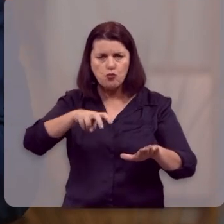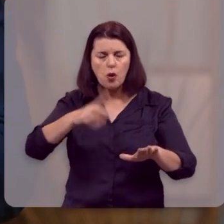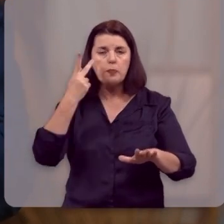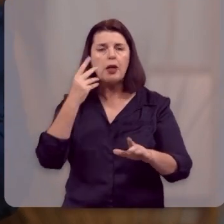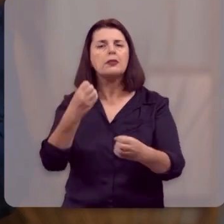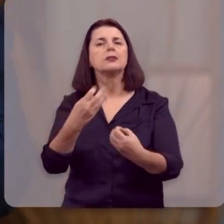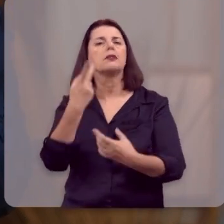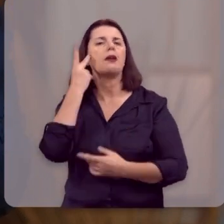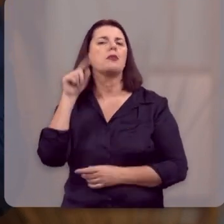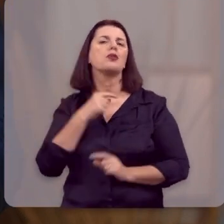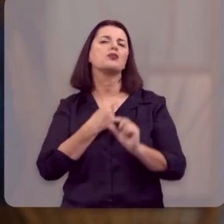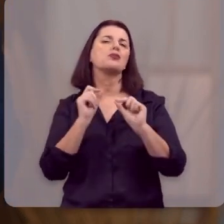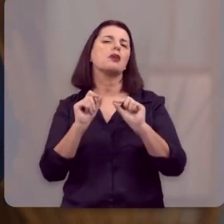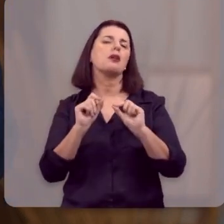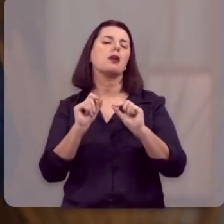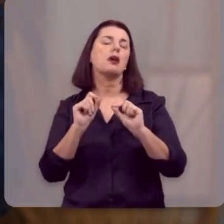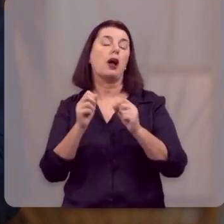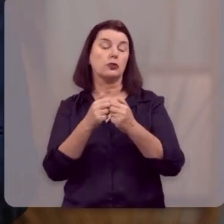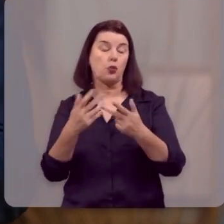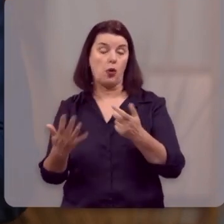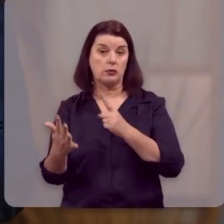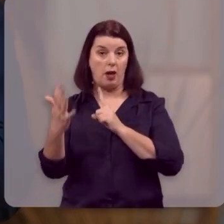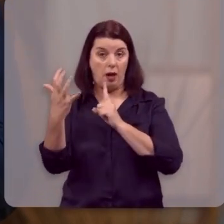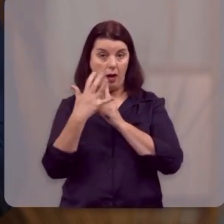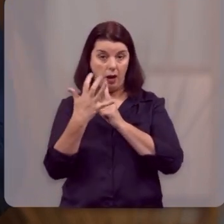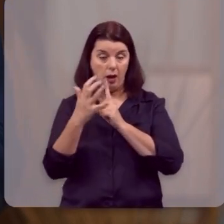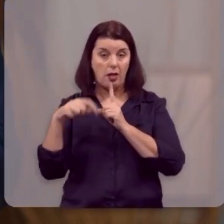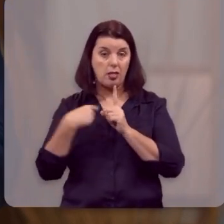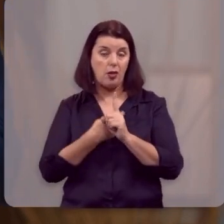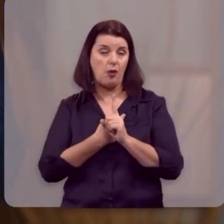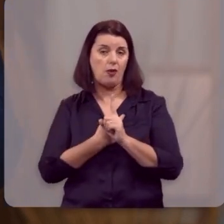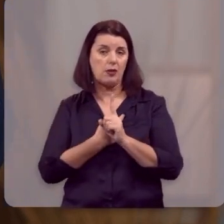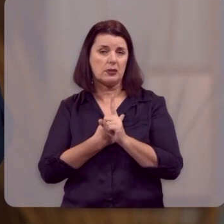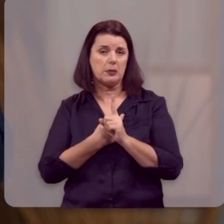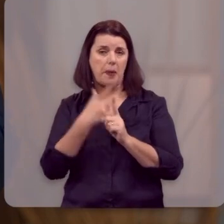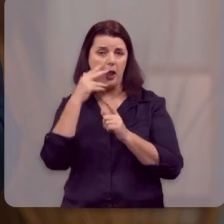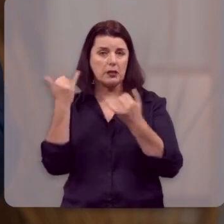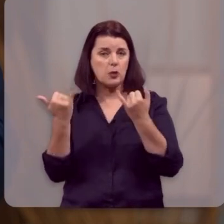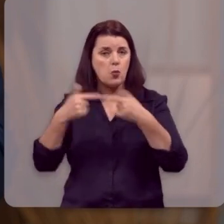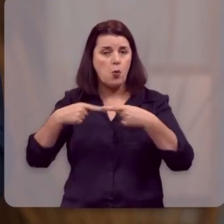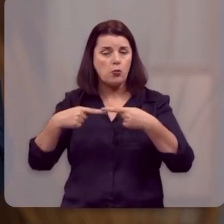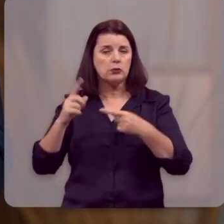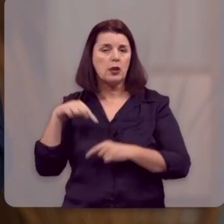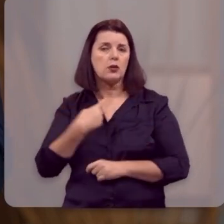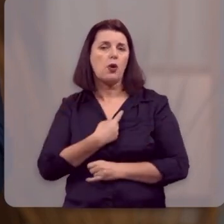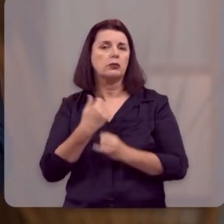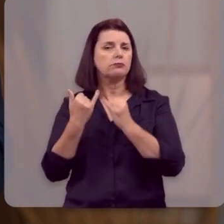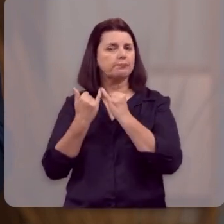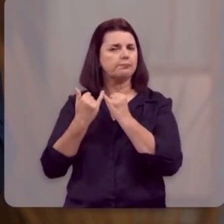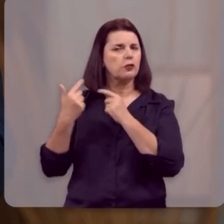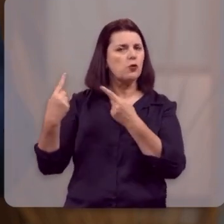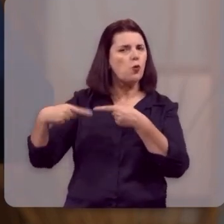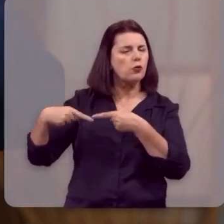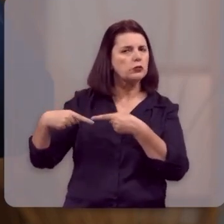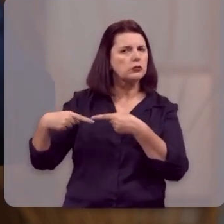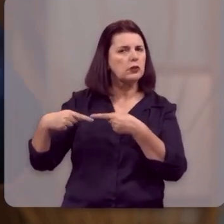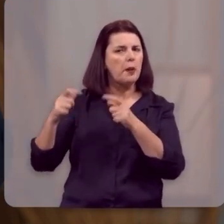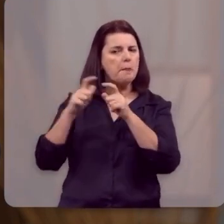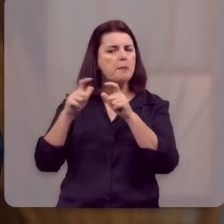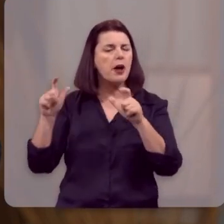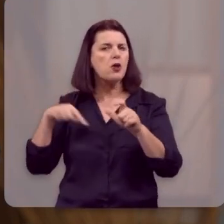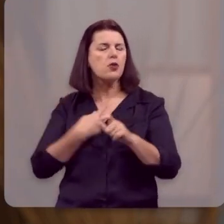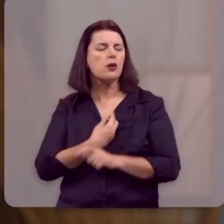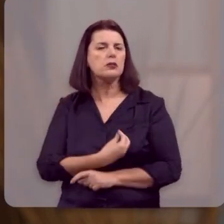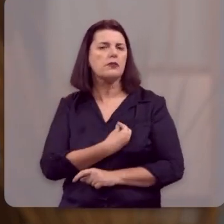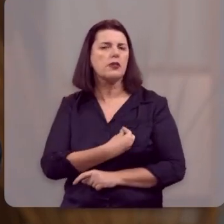uma lição. Que aquilo que nos ameaça, aquilo que conspira contra nós, aquilo que é maior do que